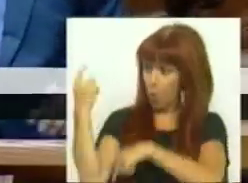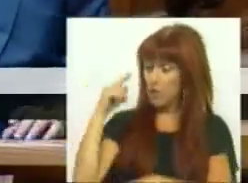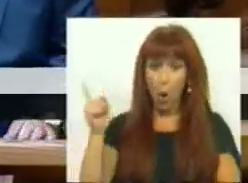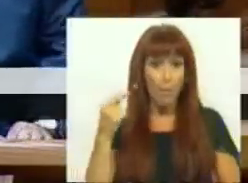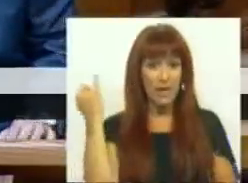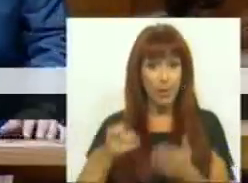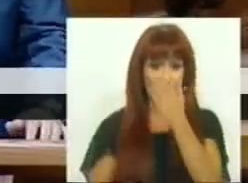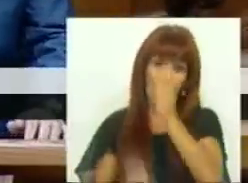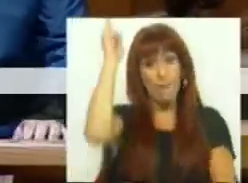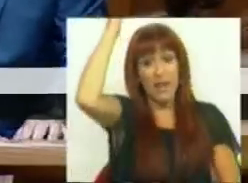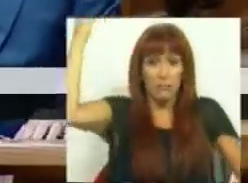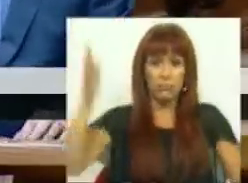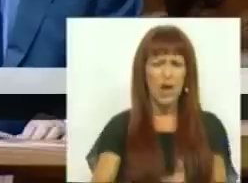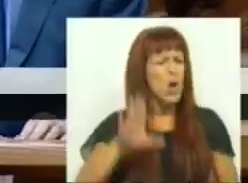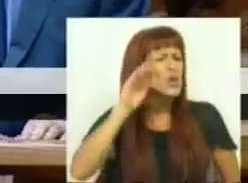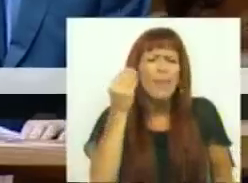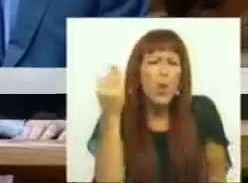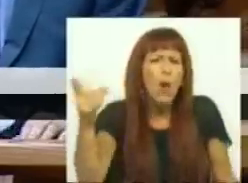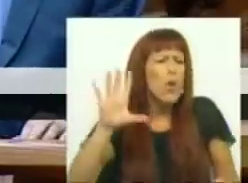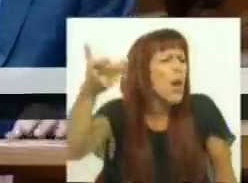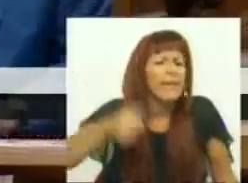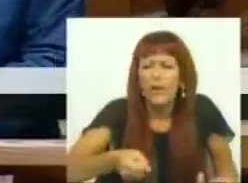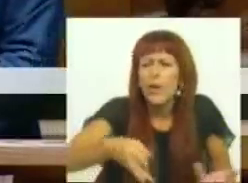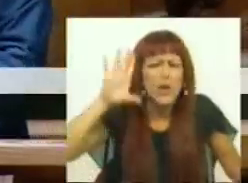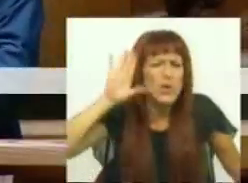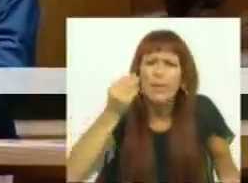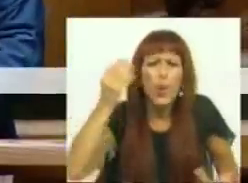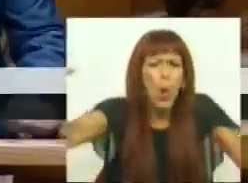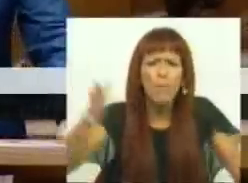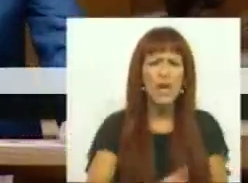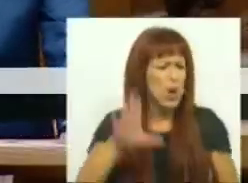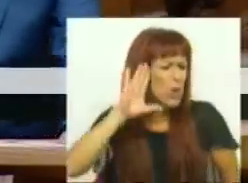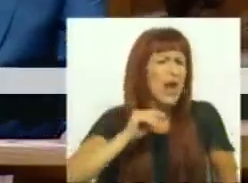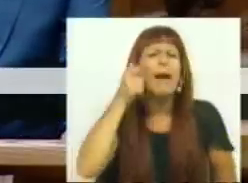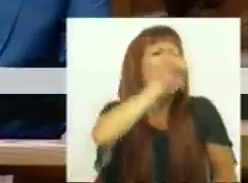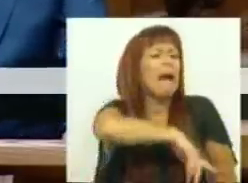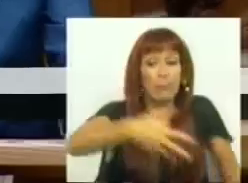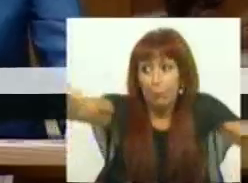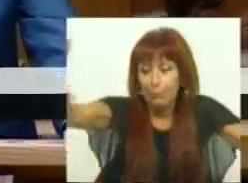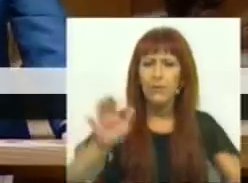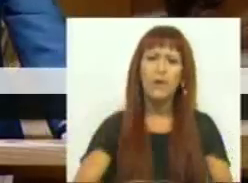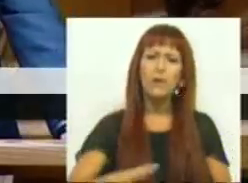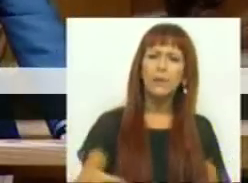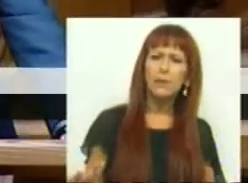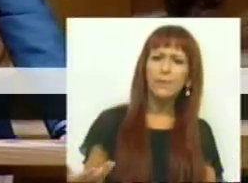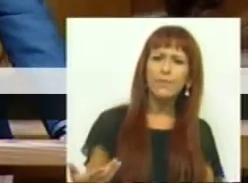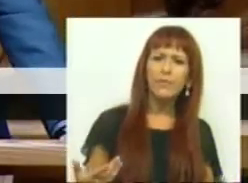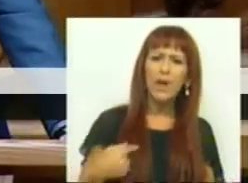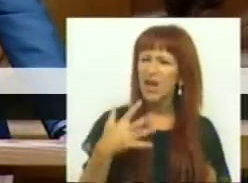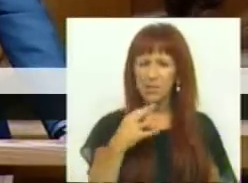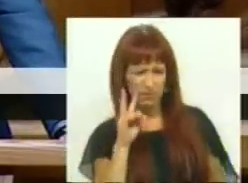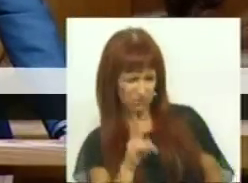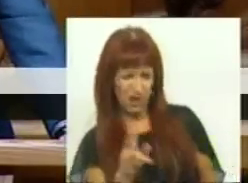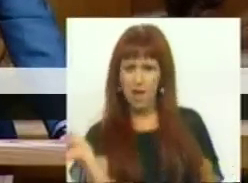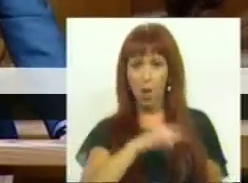ser aumentar impostos. Não sabe quanto, não sabe como, não sabe a quem e, por isso, não tem